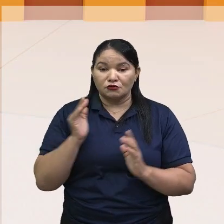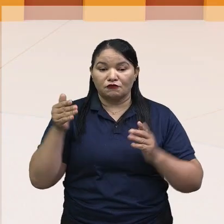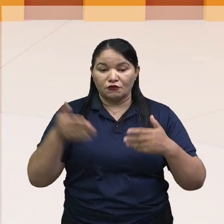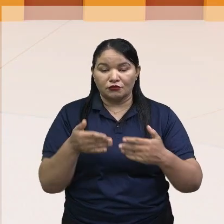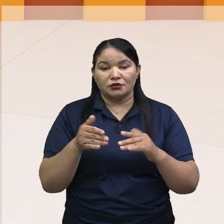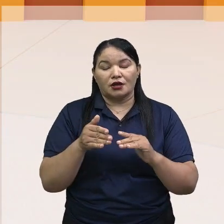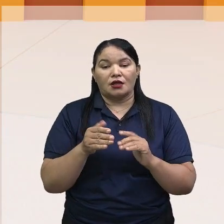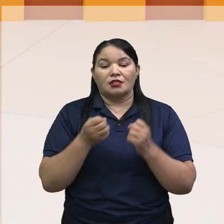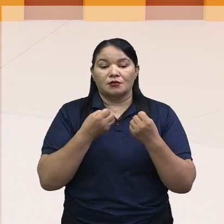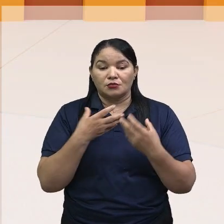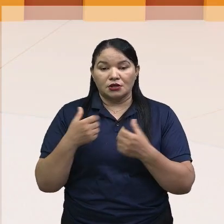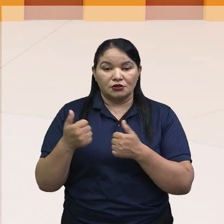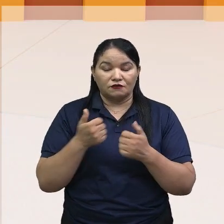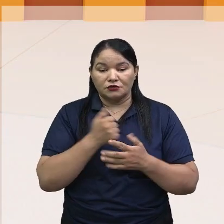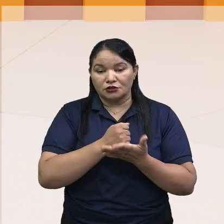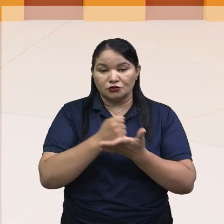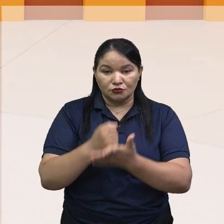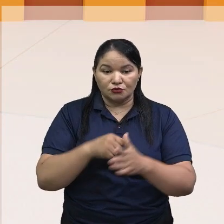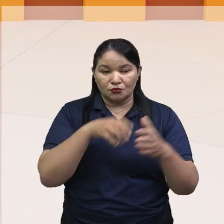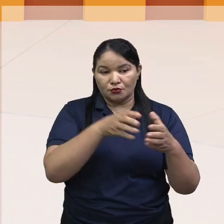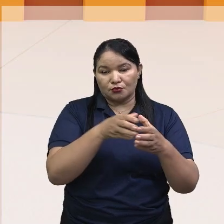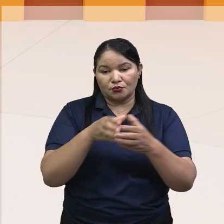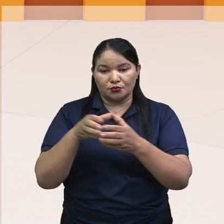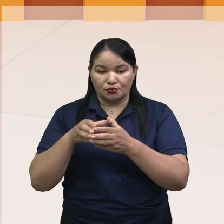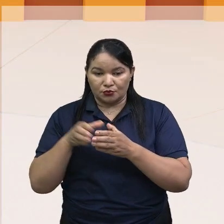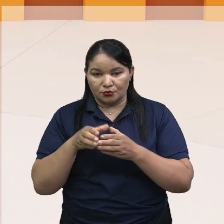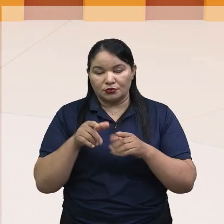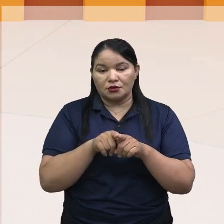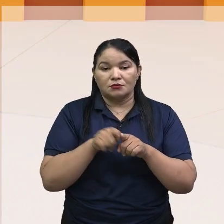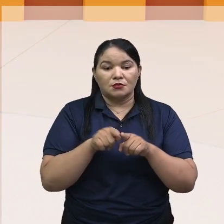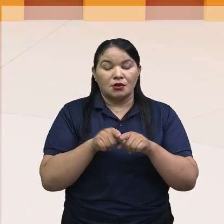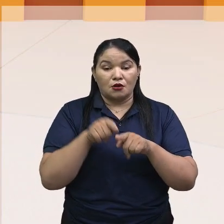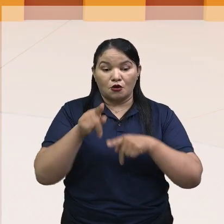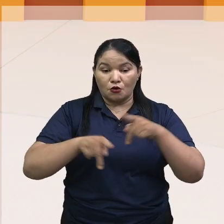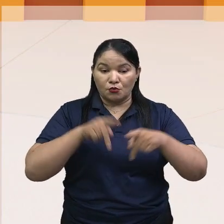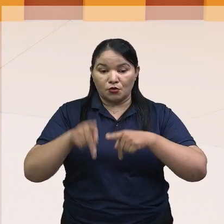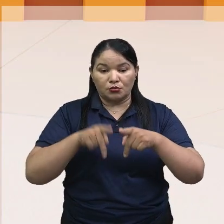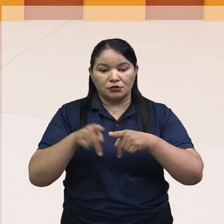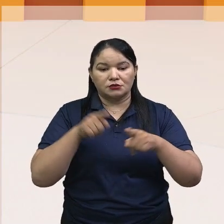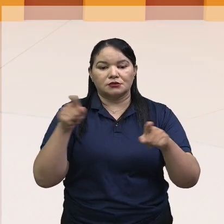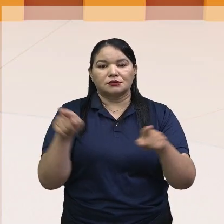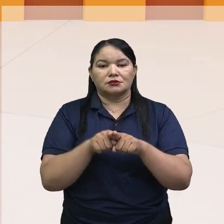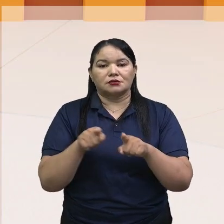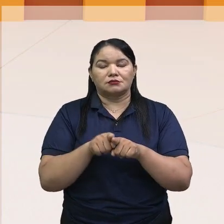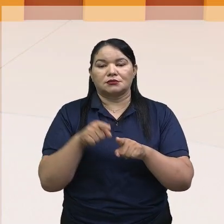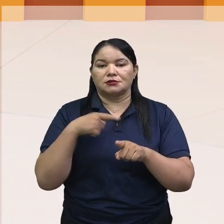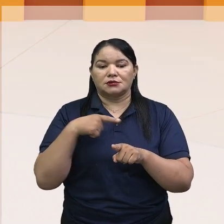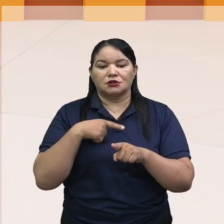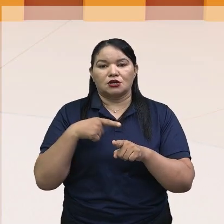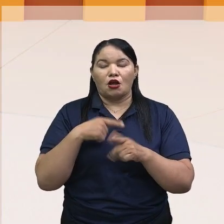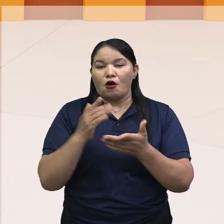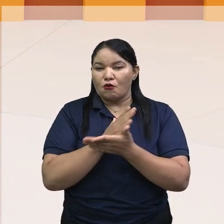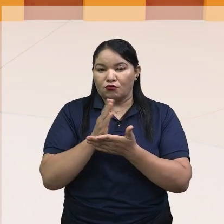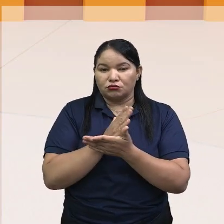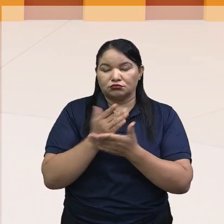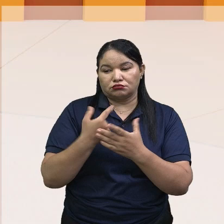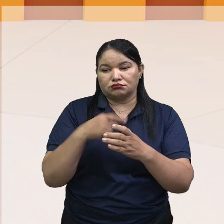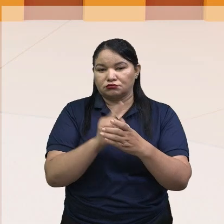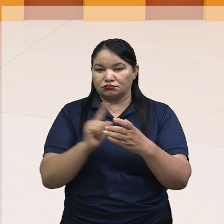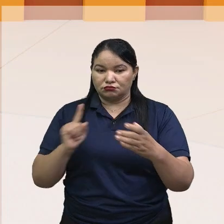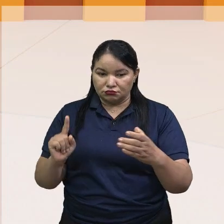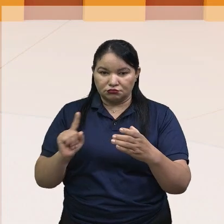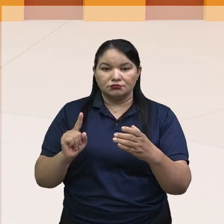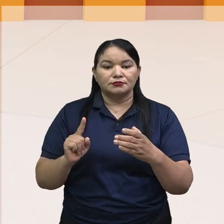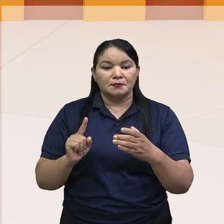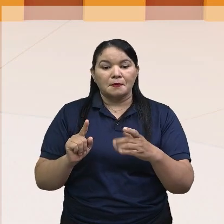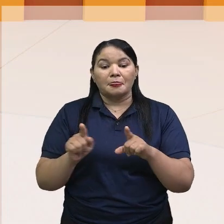benefício dessas elites, certo? E boa parte da população vai ficar de fora desses benefícios.